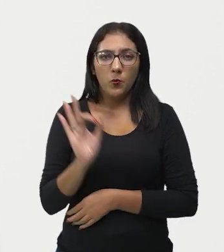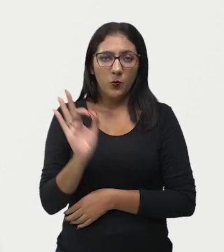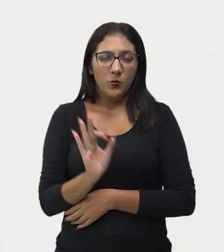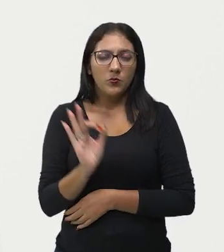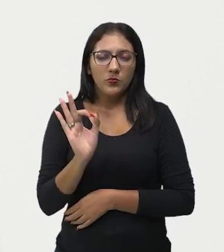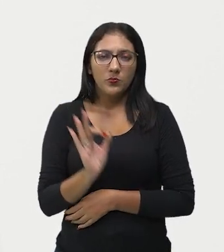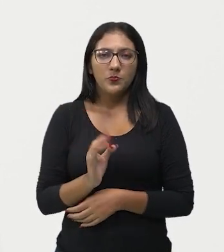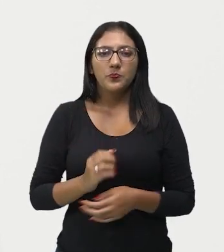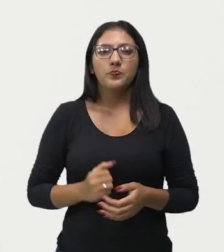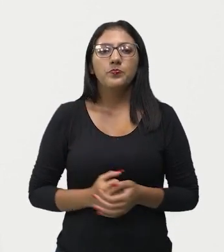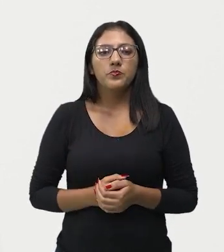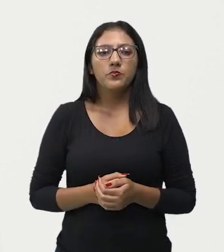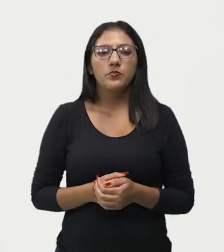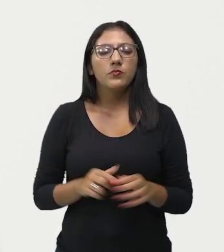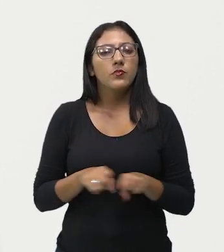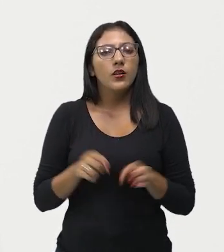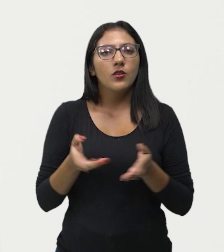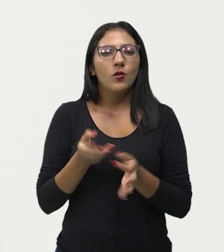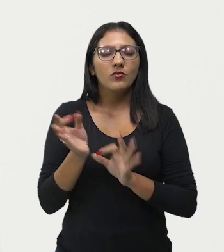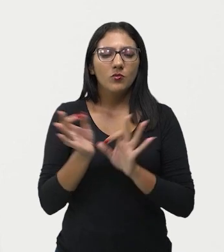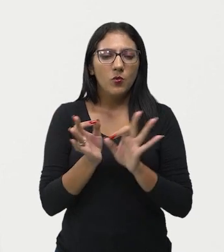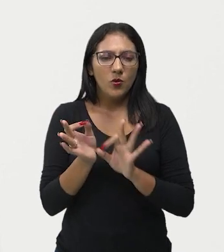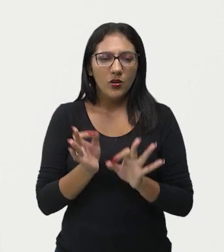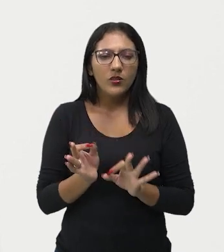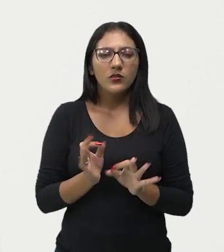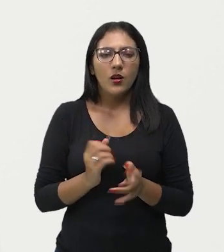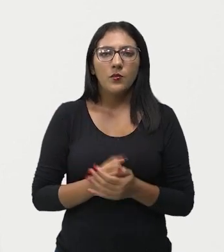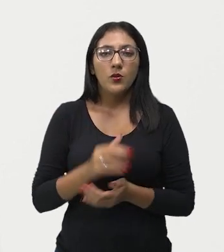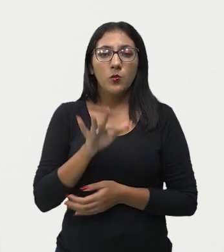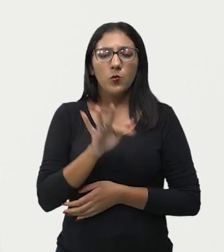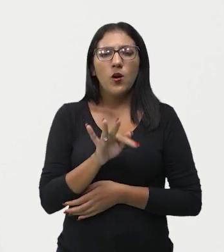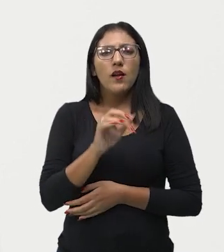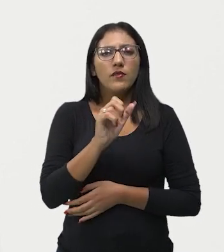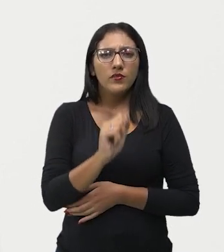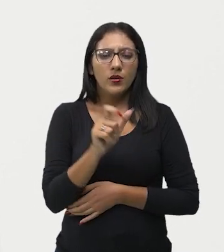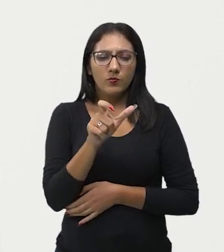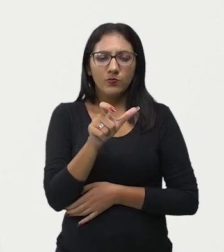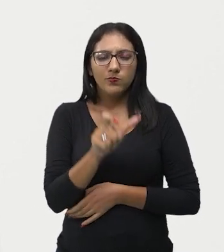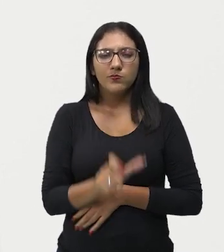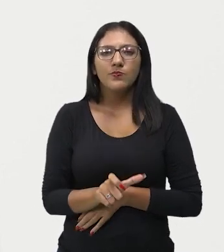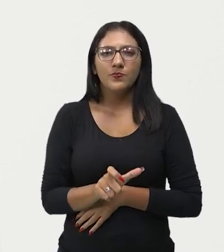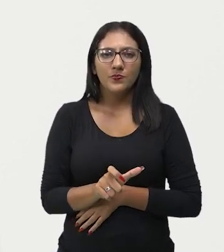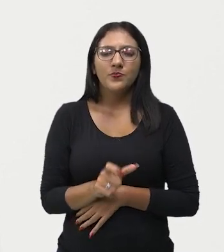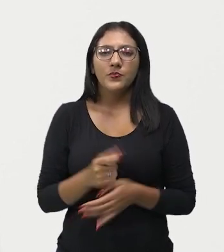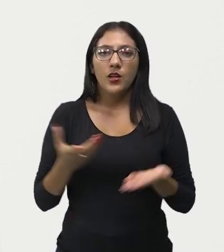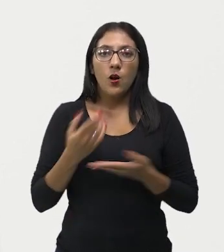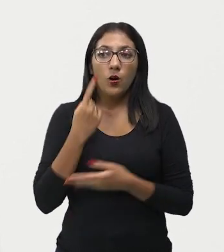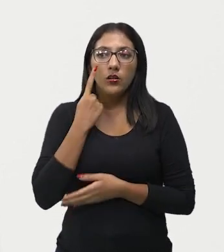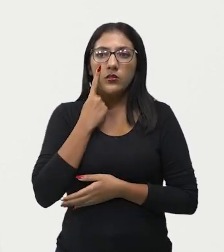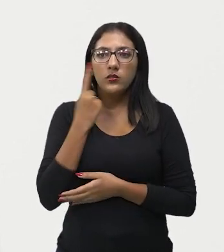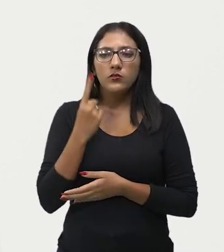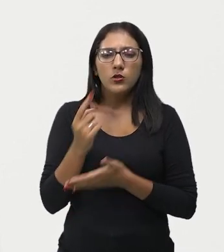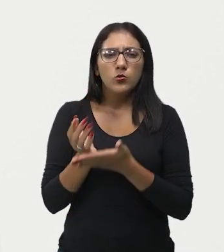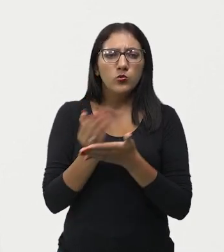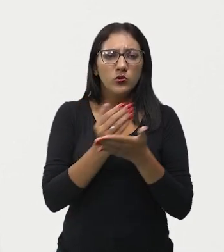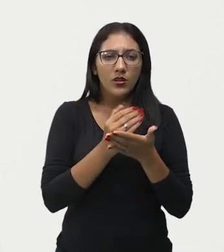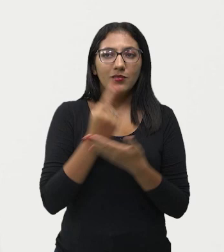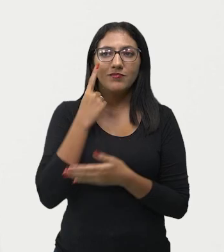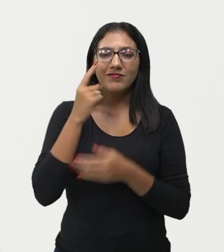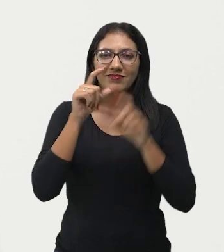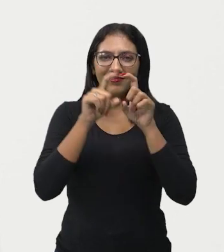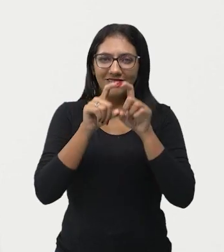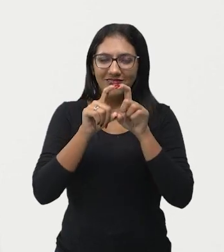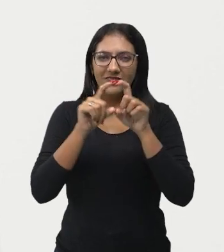mas vamos começar então fazendo a frequência absoluta. E aí nós vamos olhar para os nossos dados brutos aqui,